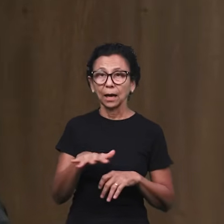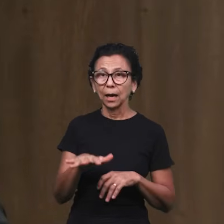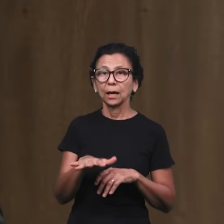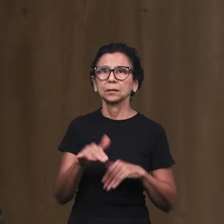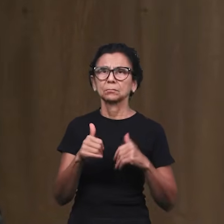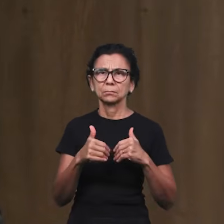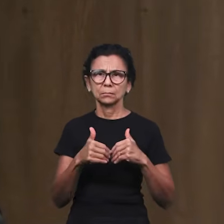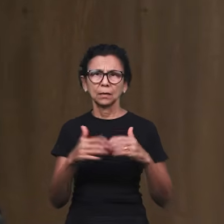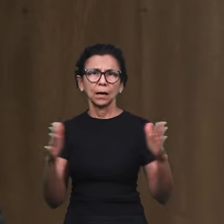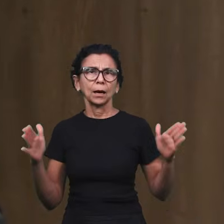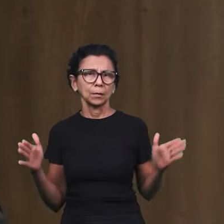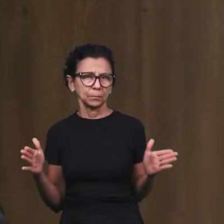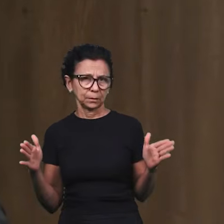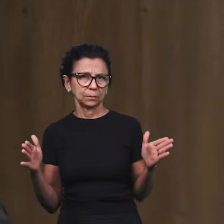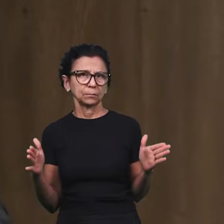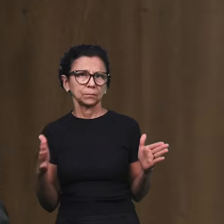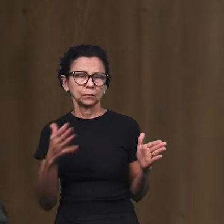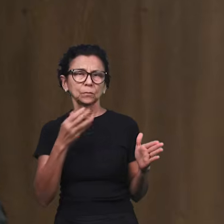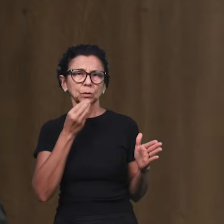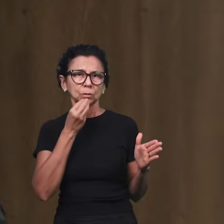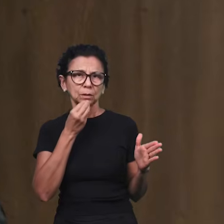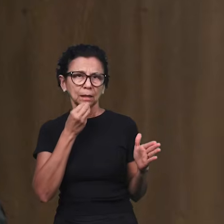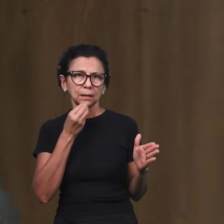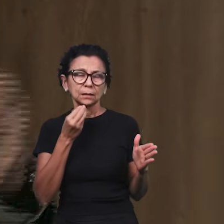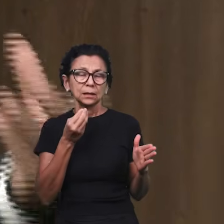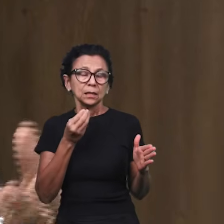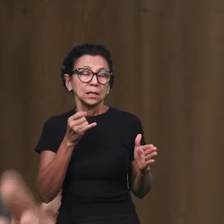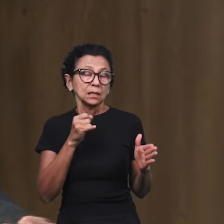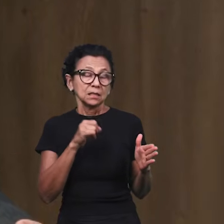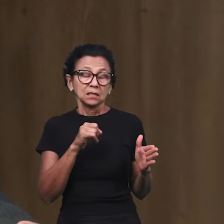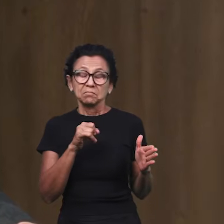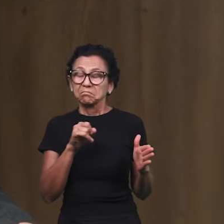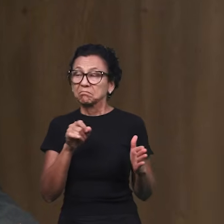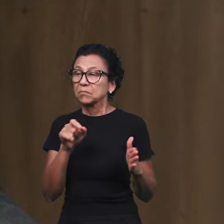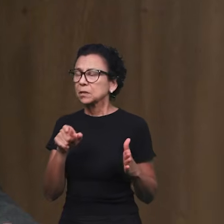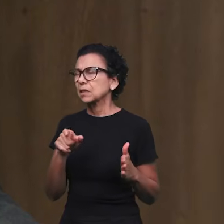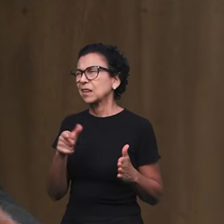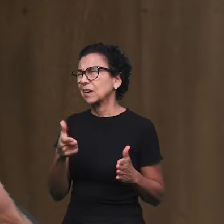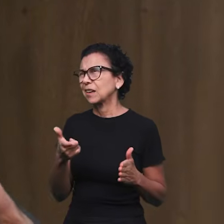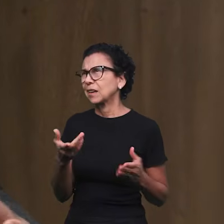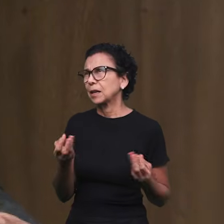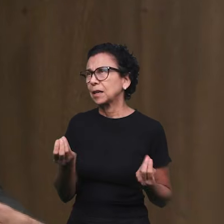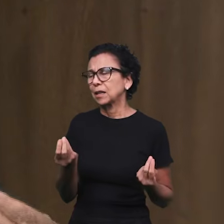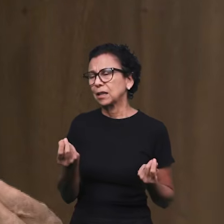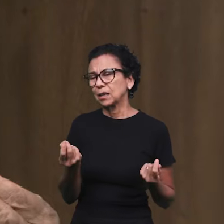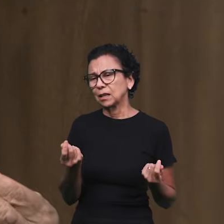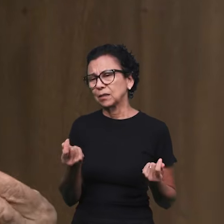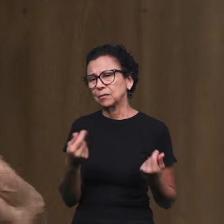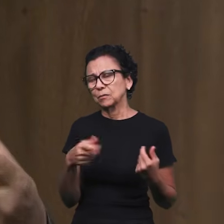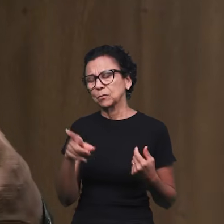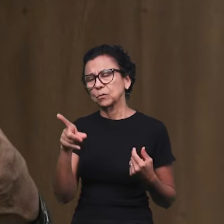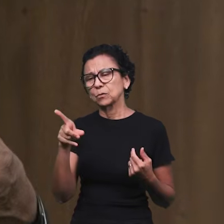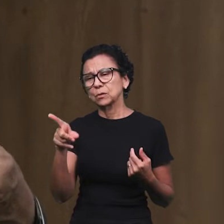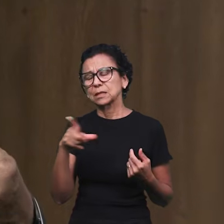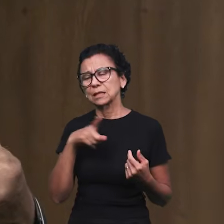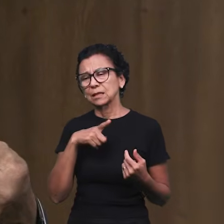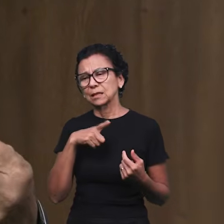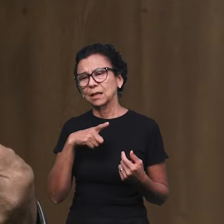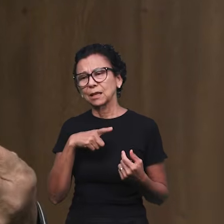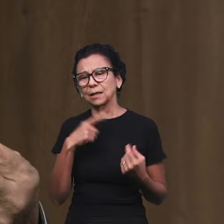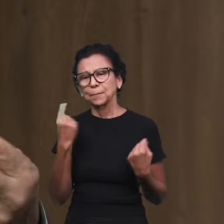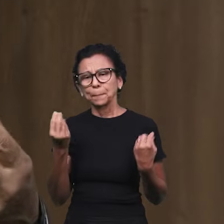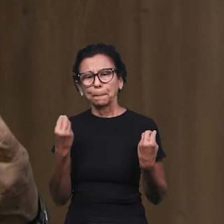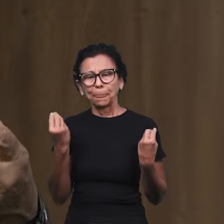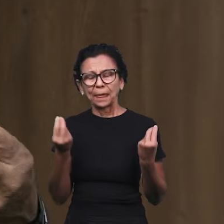para isso, tá? Se você não gosta, se você tem